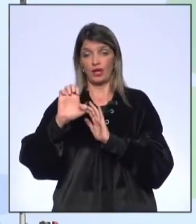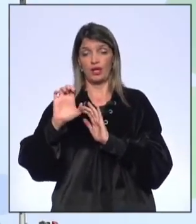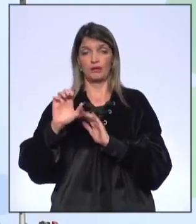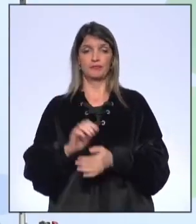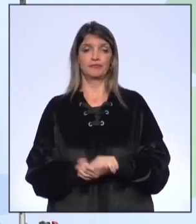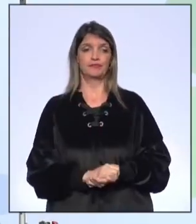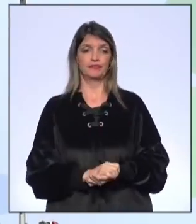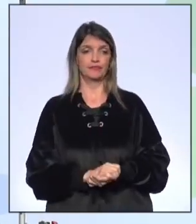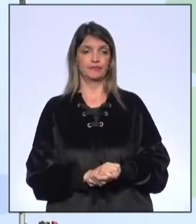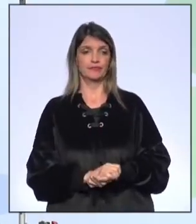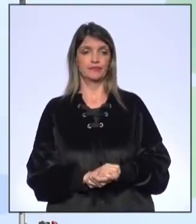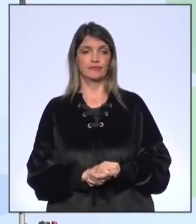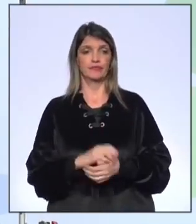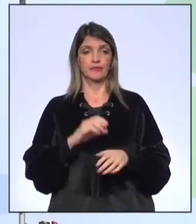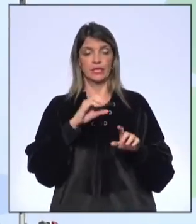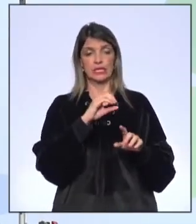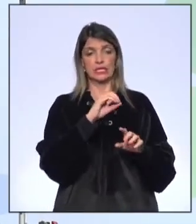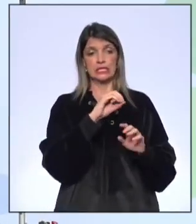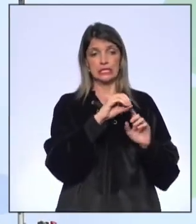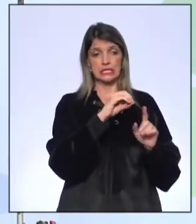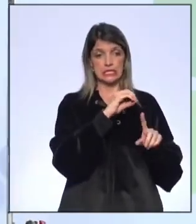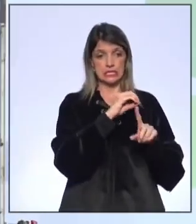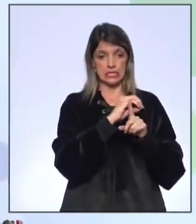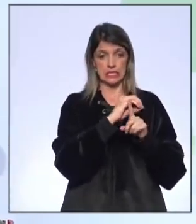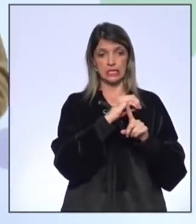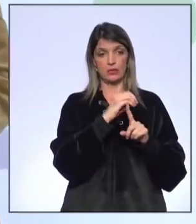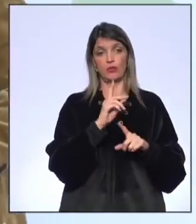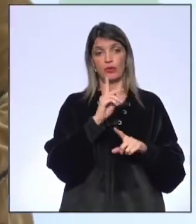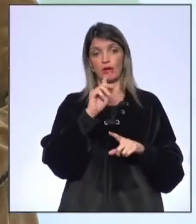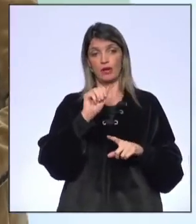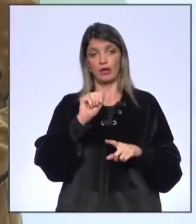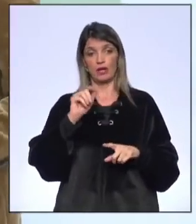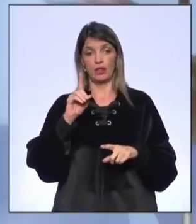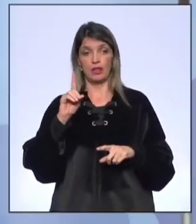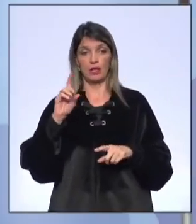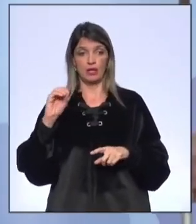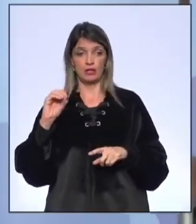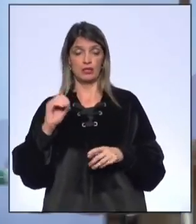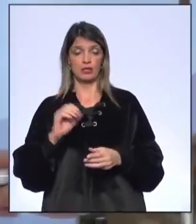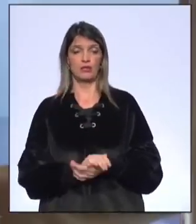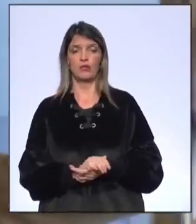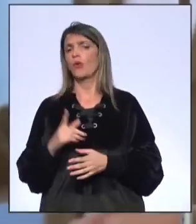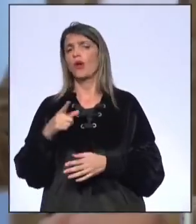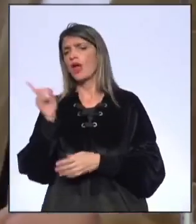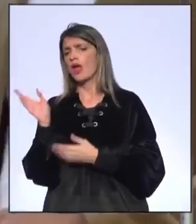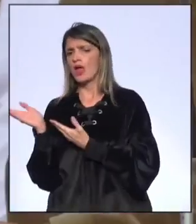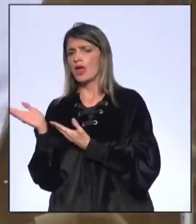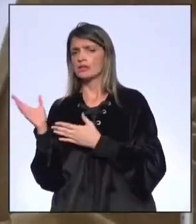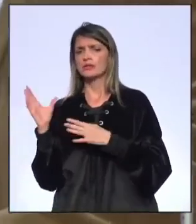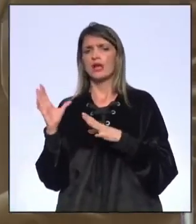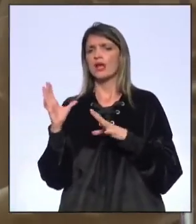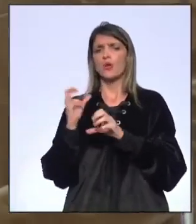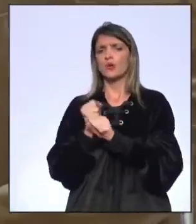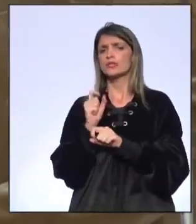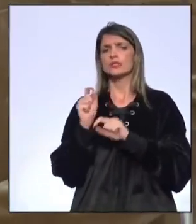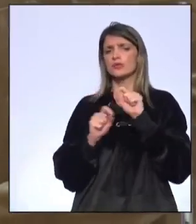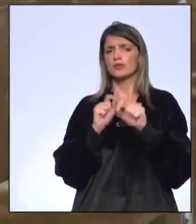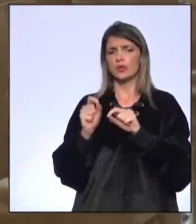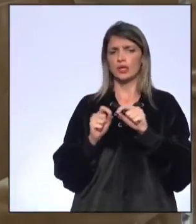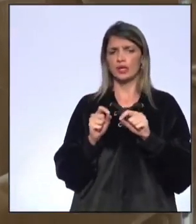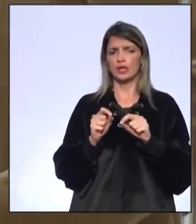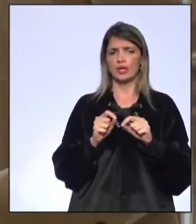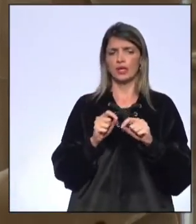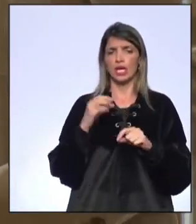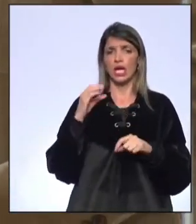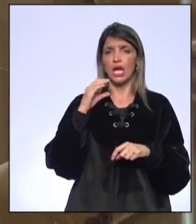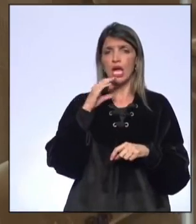delta, sobre, vou chamar aqui de E, tá? Então o que acontece? O que essa equação fala para mim? Aqui é calorias por segundo. É o